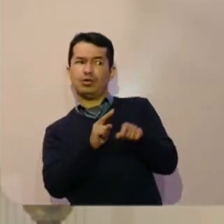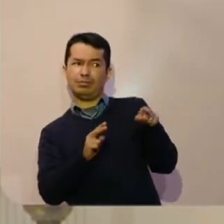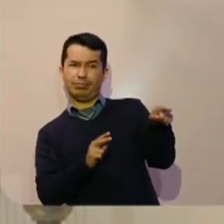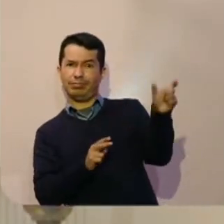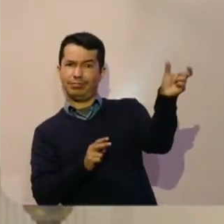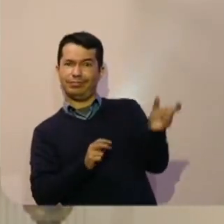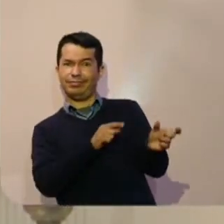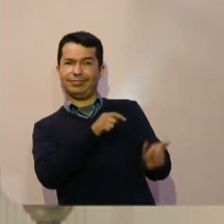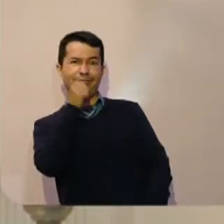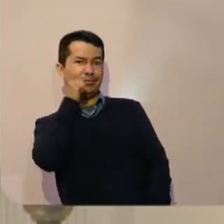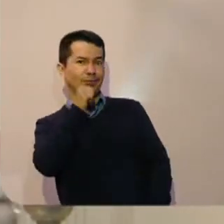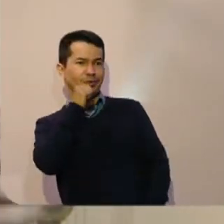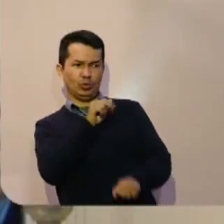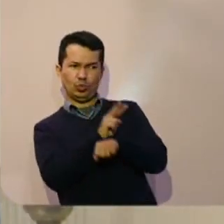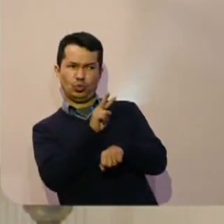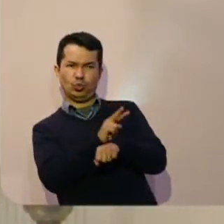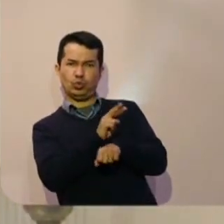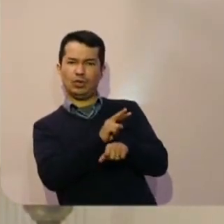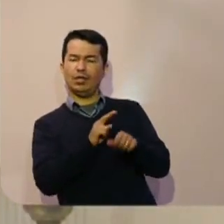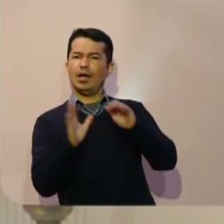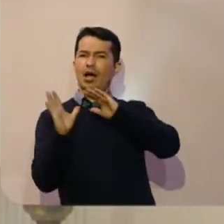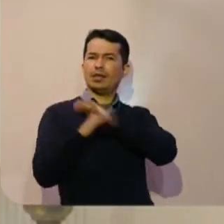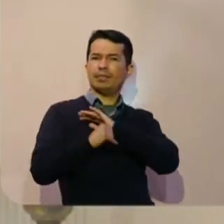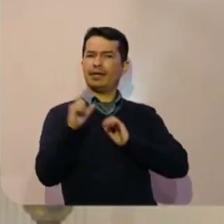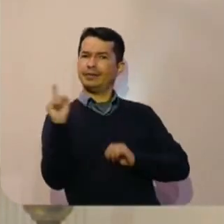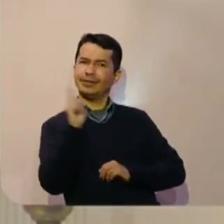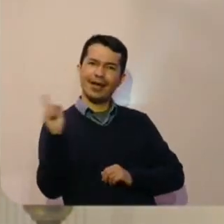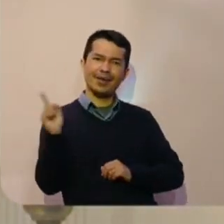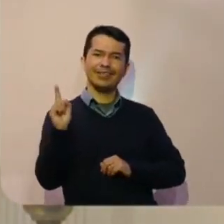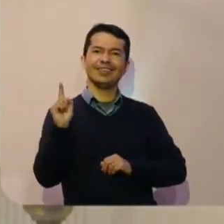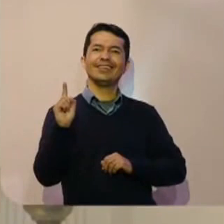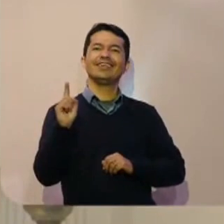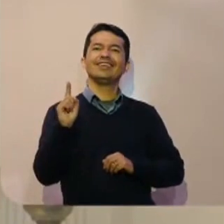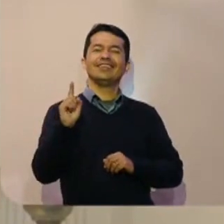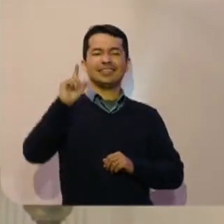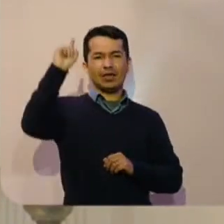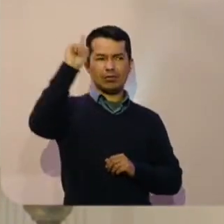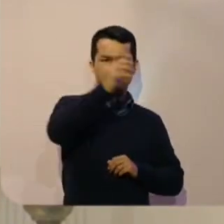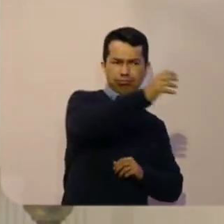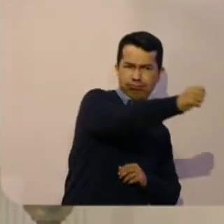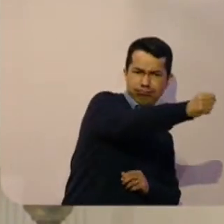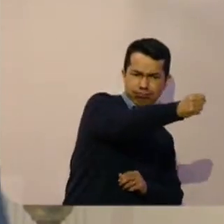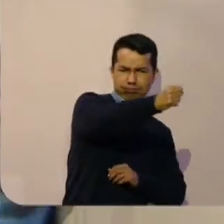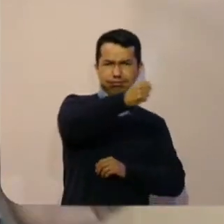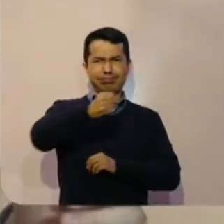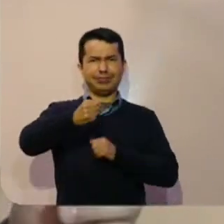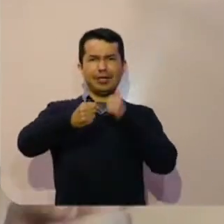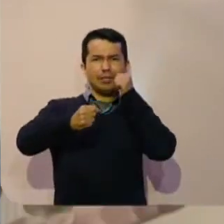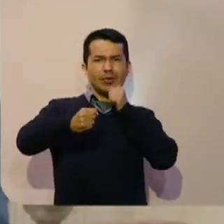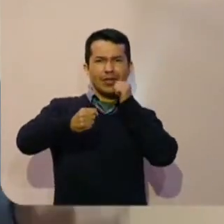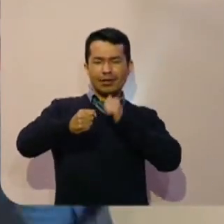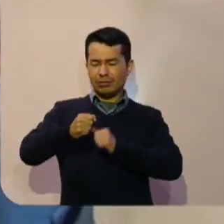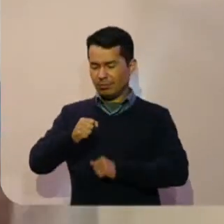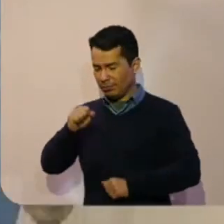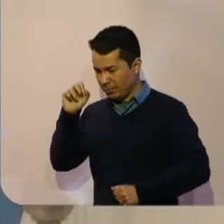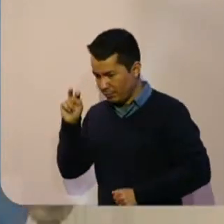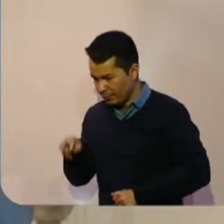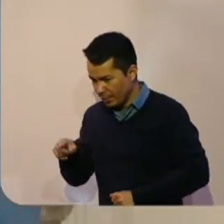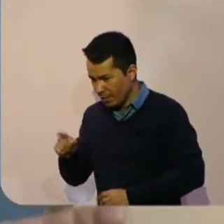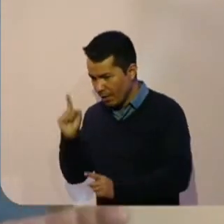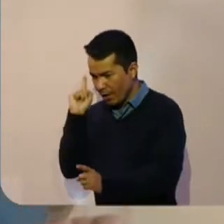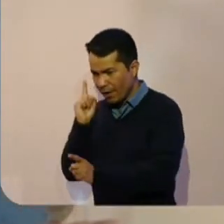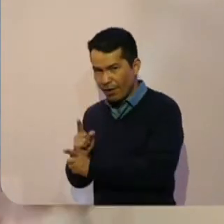tanto naquele assalto, a levou de volta para aquele lugar, pegou aquele envelope, ela chegou em casa, encontrou